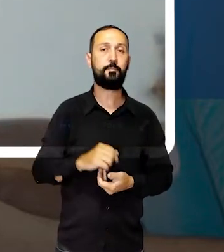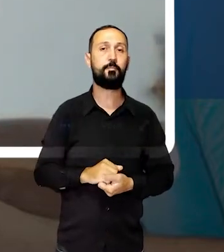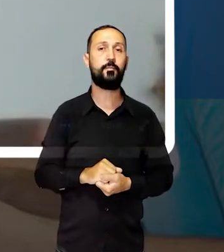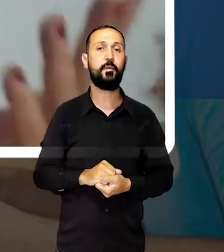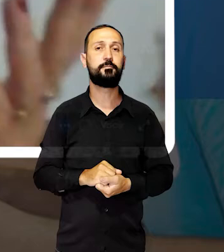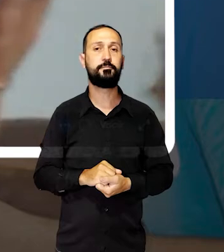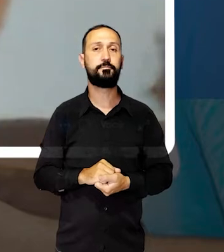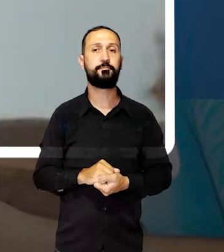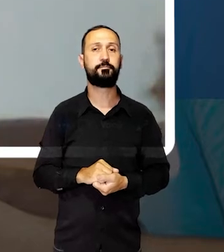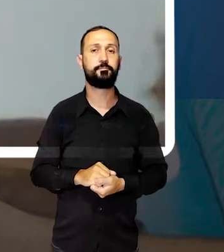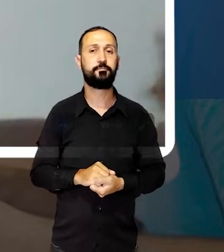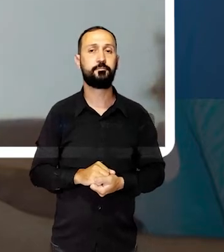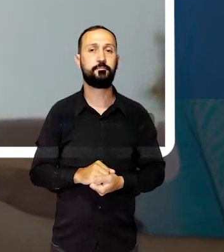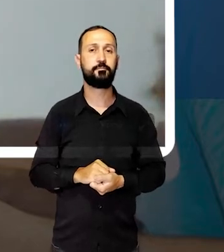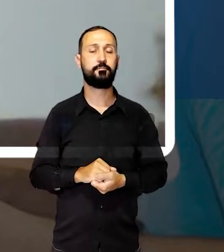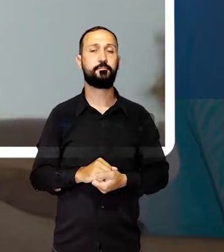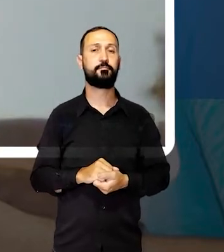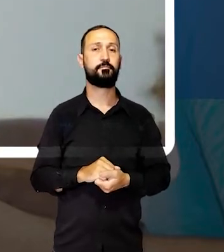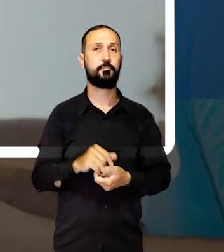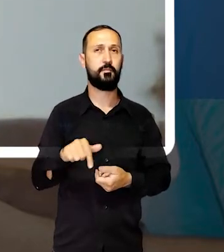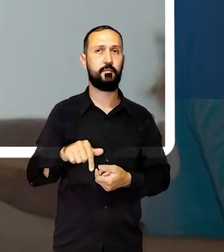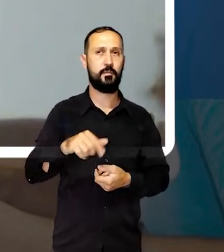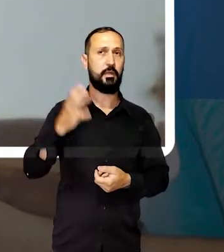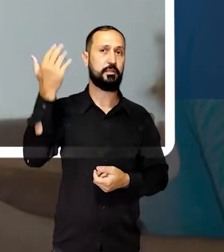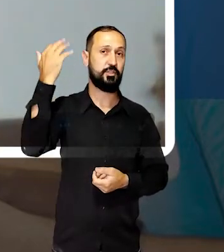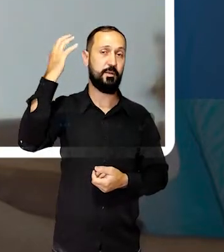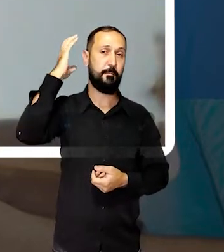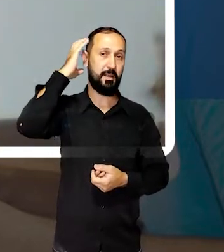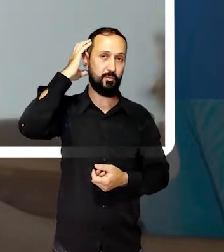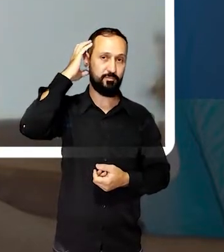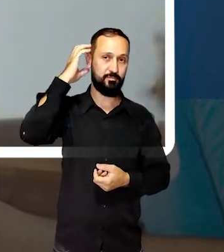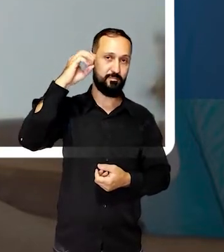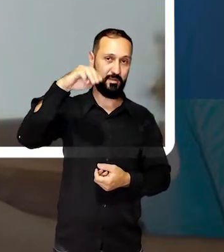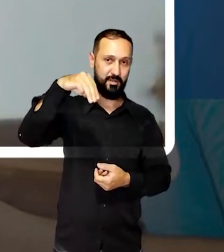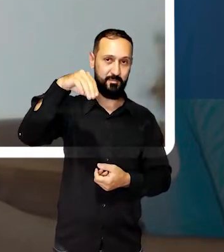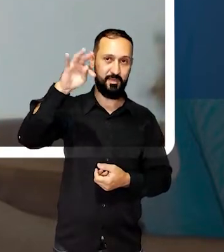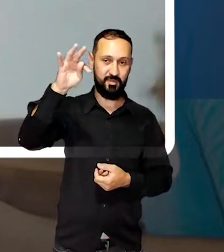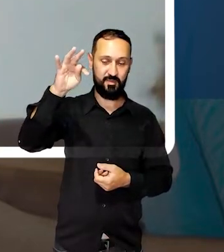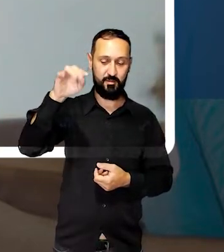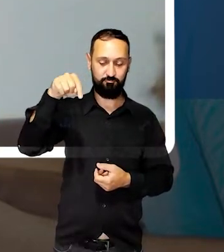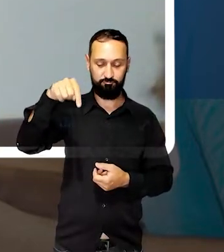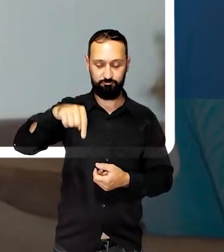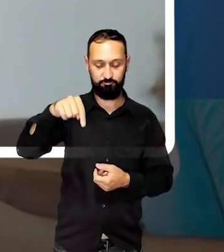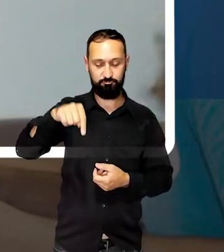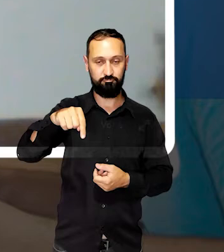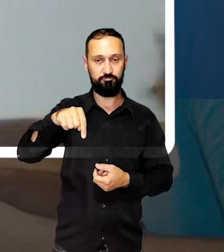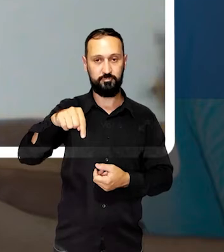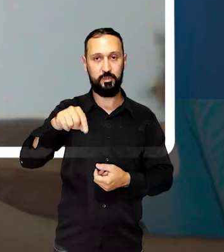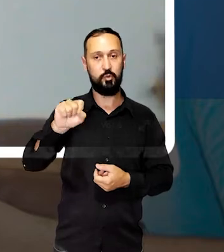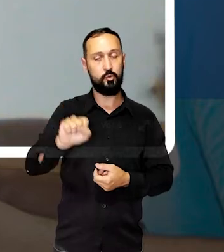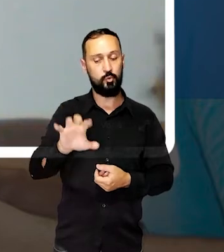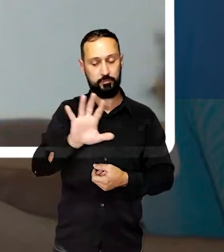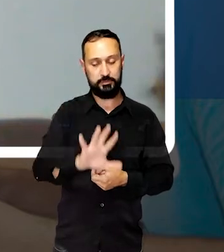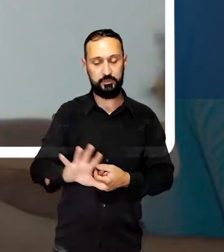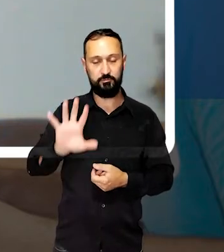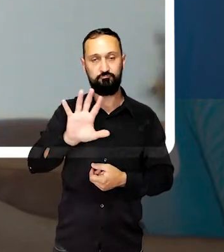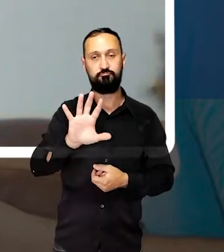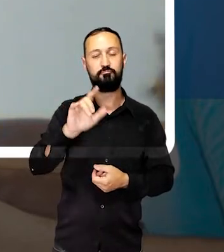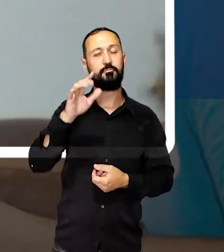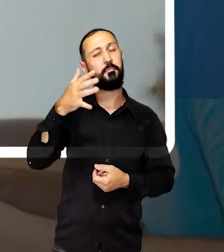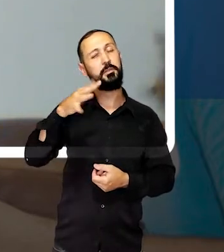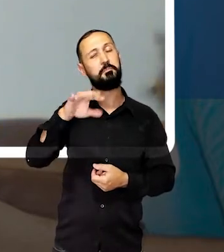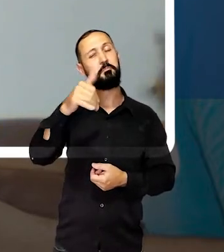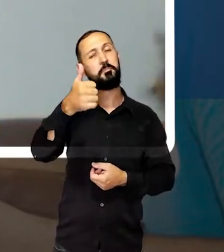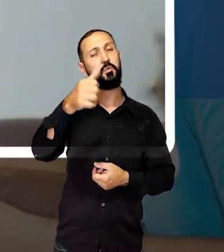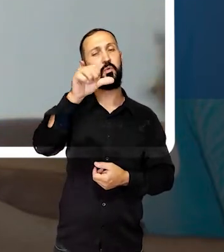vieram para o sul de Mato Grosso, de Figueira da Foz, em Portugal,